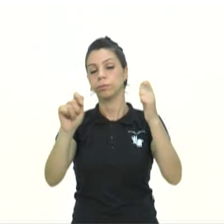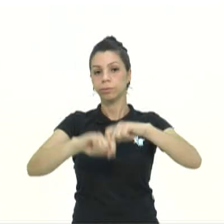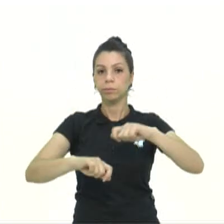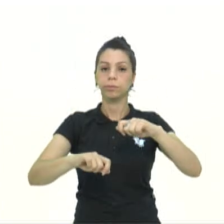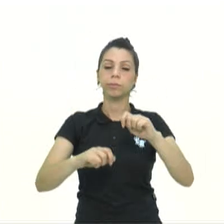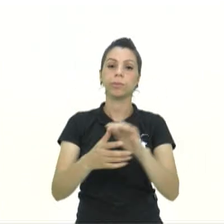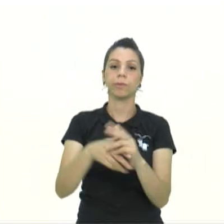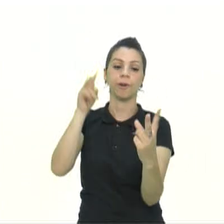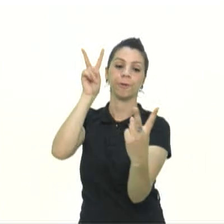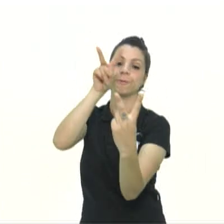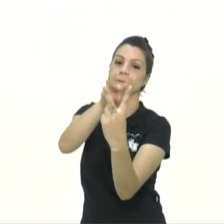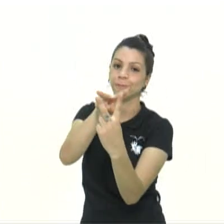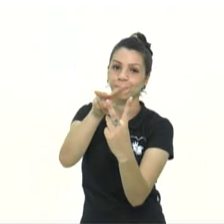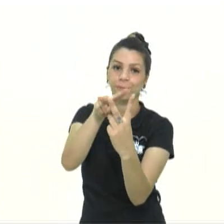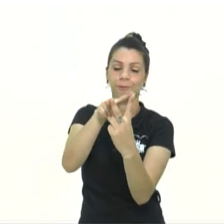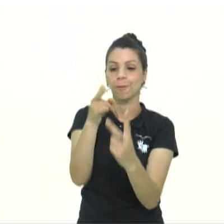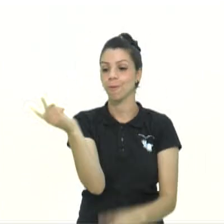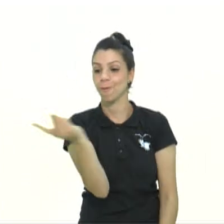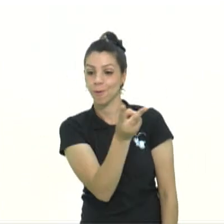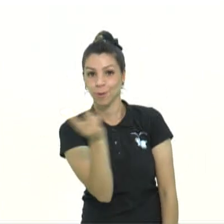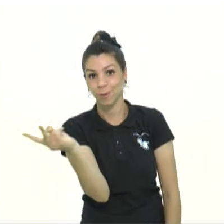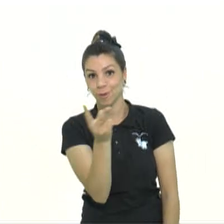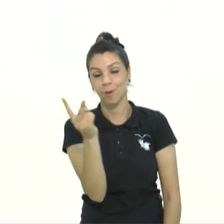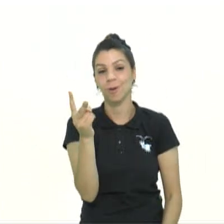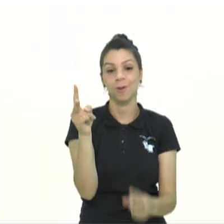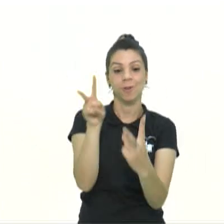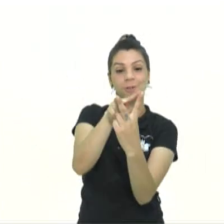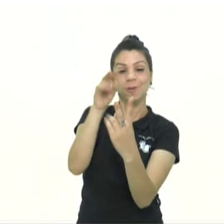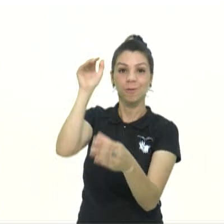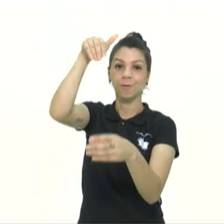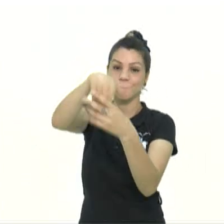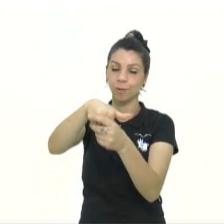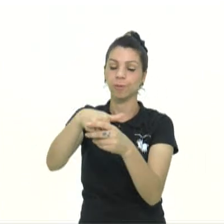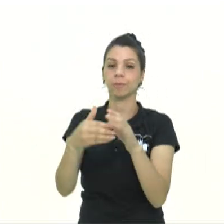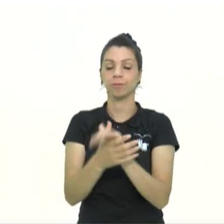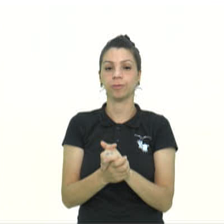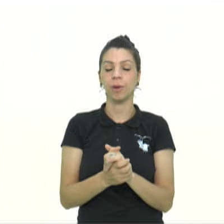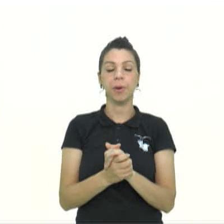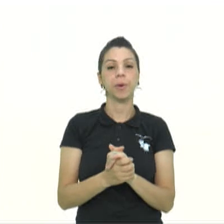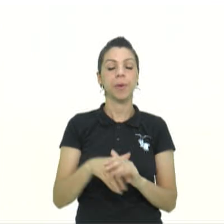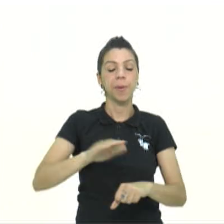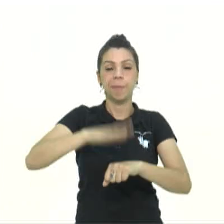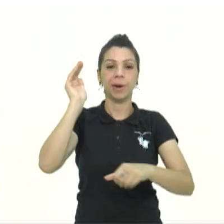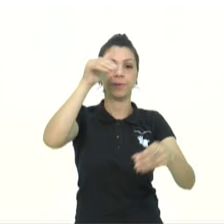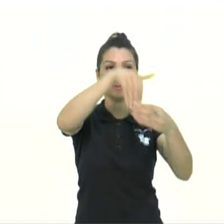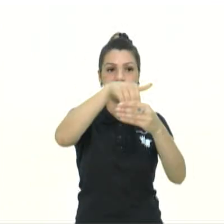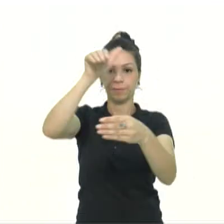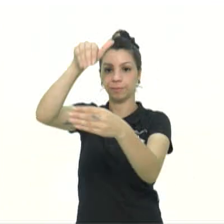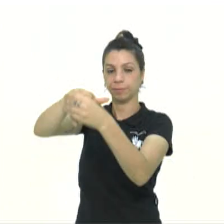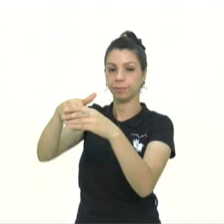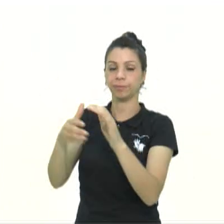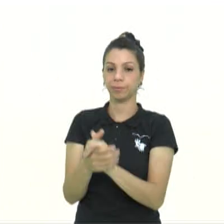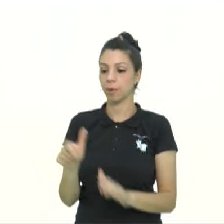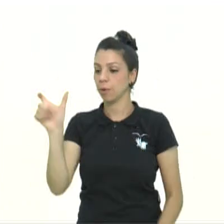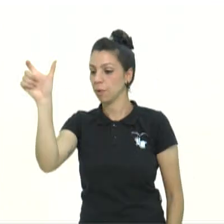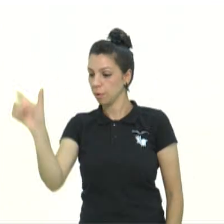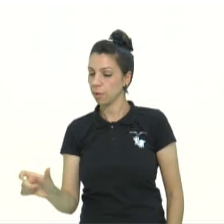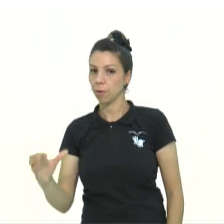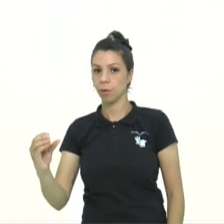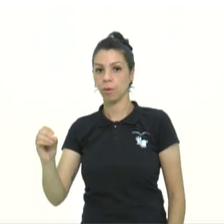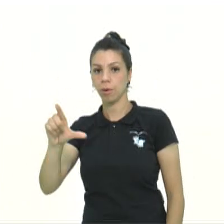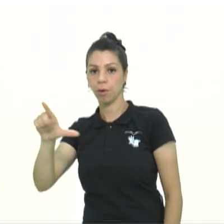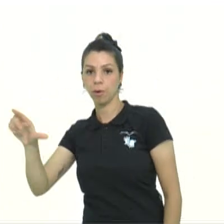foi para um segundo turno com os dois candidatos mais votados no primeiro turno. Quem foram? Collor e